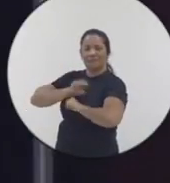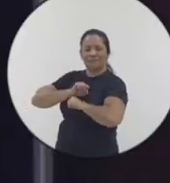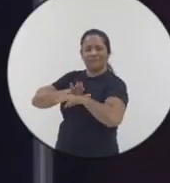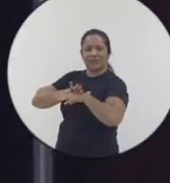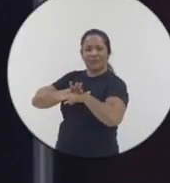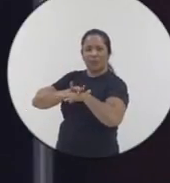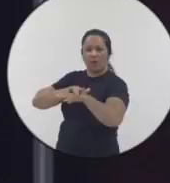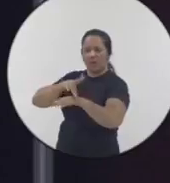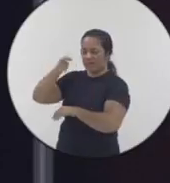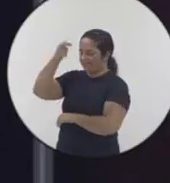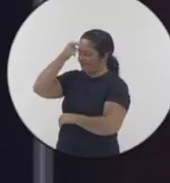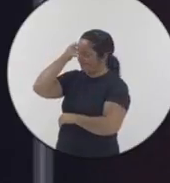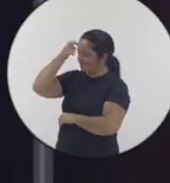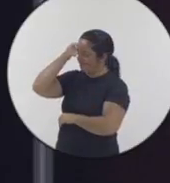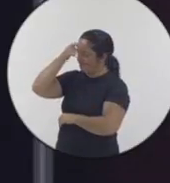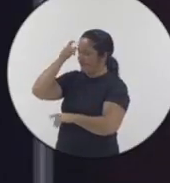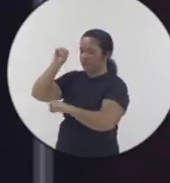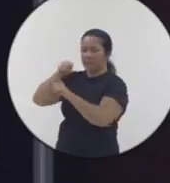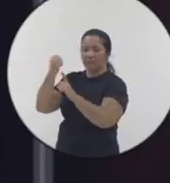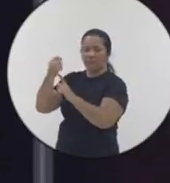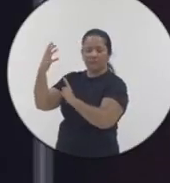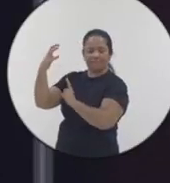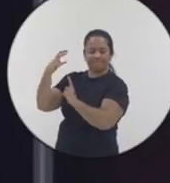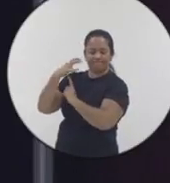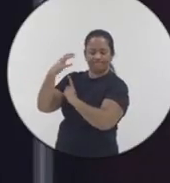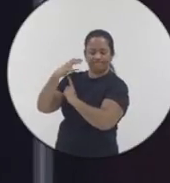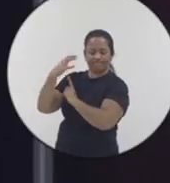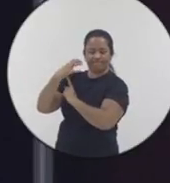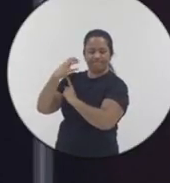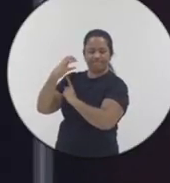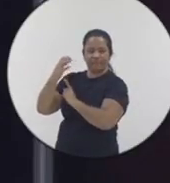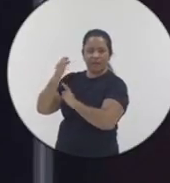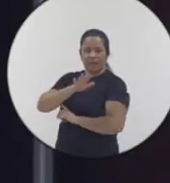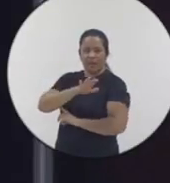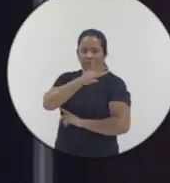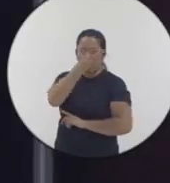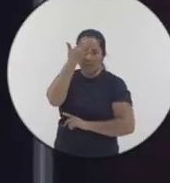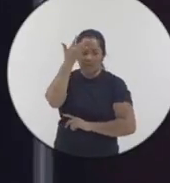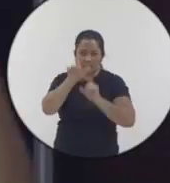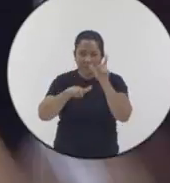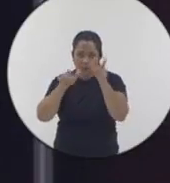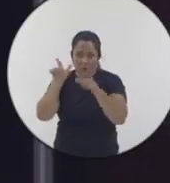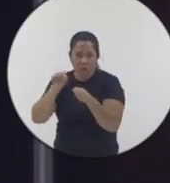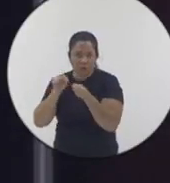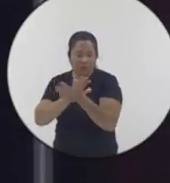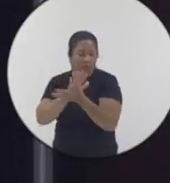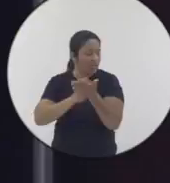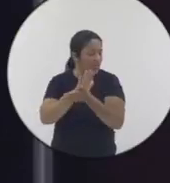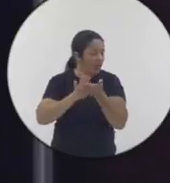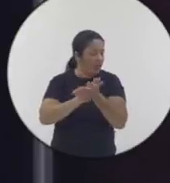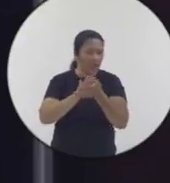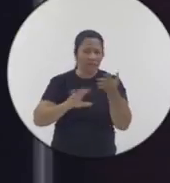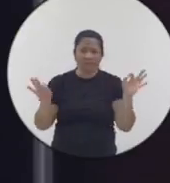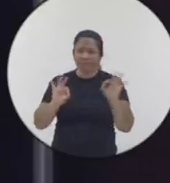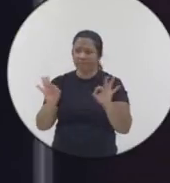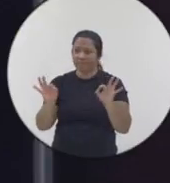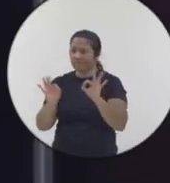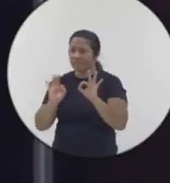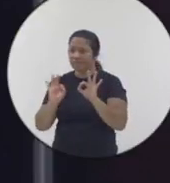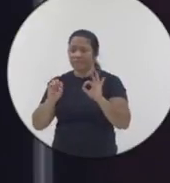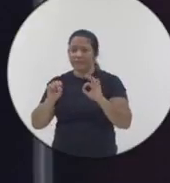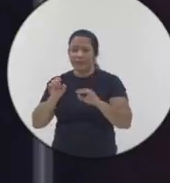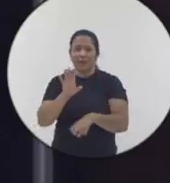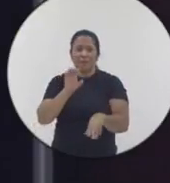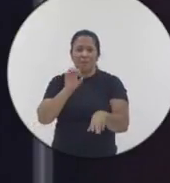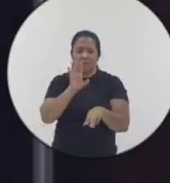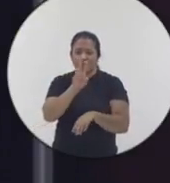propiciado por a sociedade, e a gestão não faz nada em diversos campos, que nos leva, muitas vezes, se não morremos fisicamente, nos leva para a morte social.